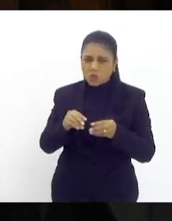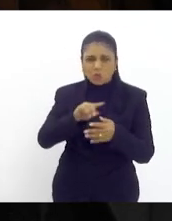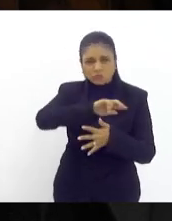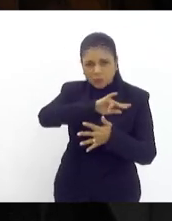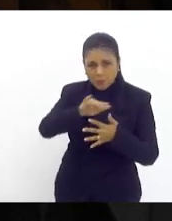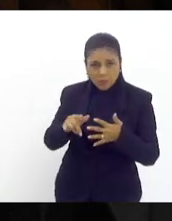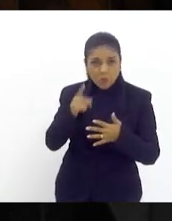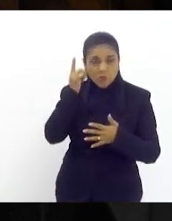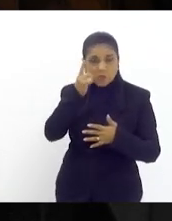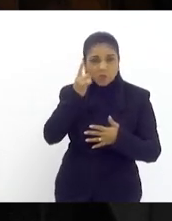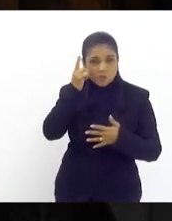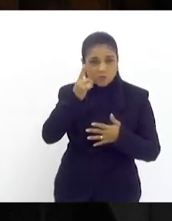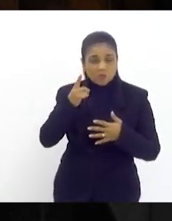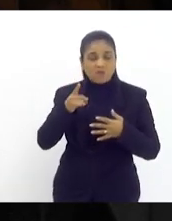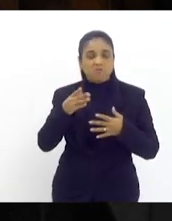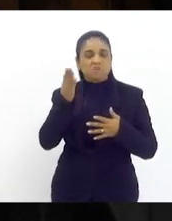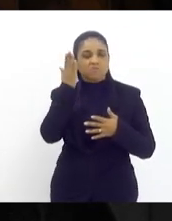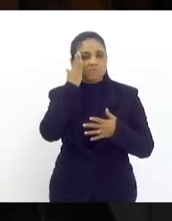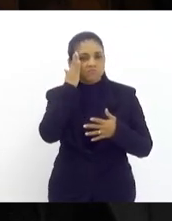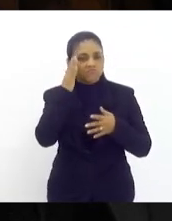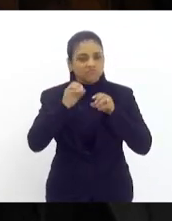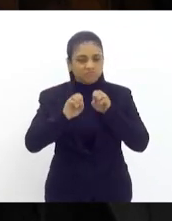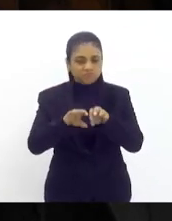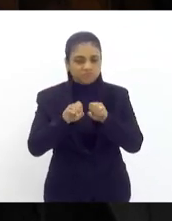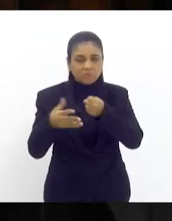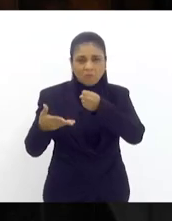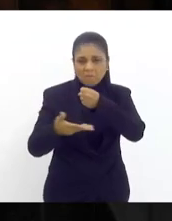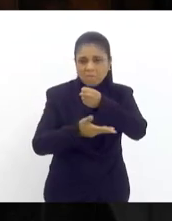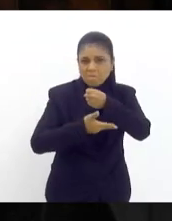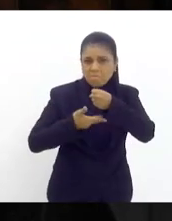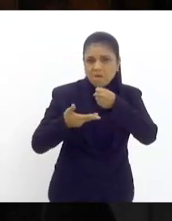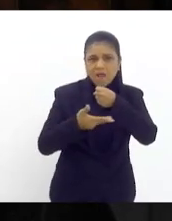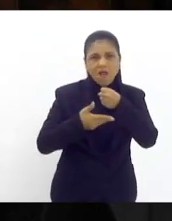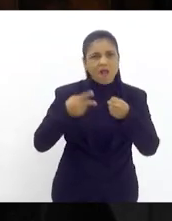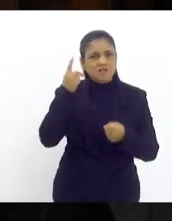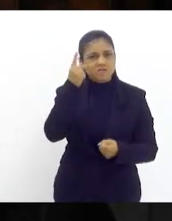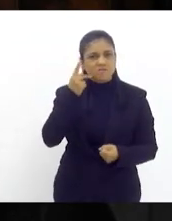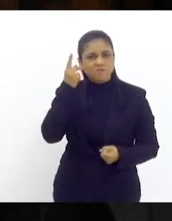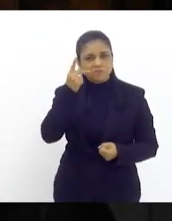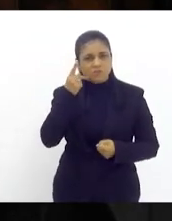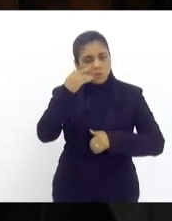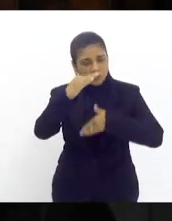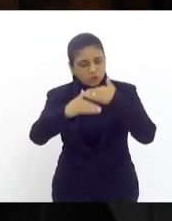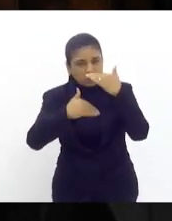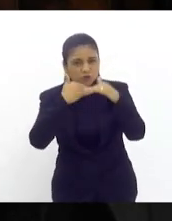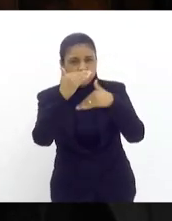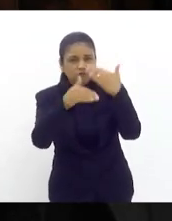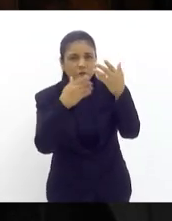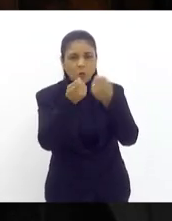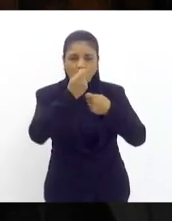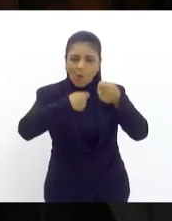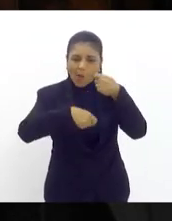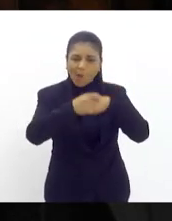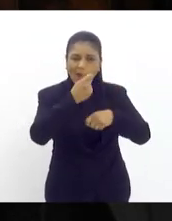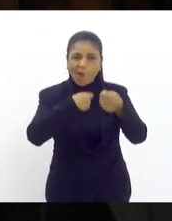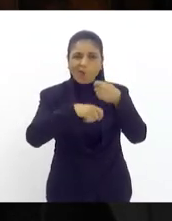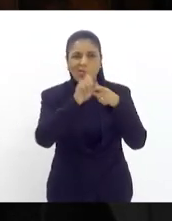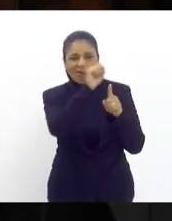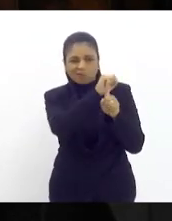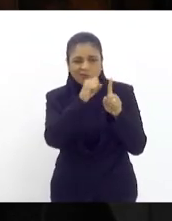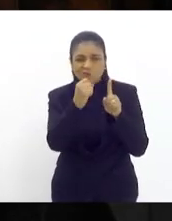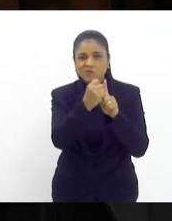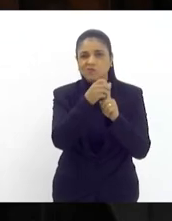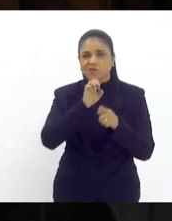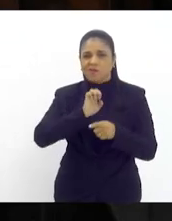é a política básica política básica para o desenvolvimento econômico do esocial do